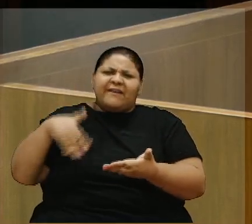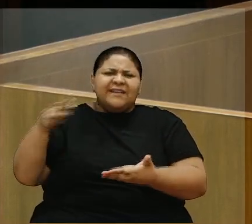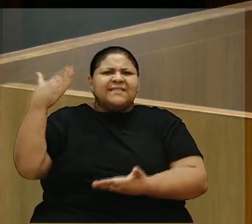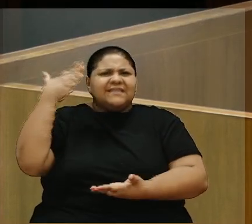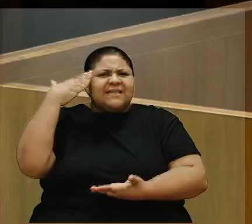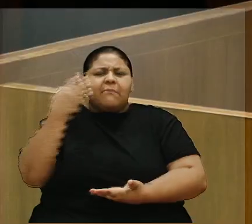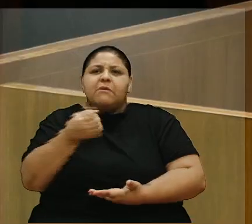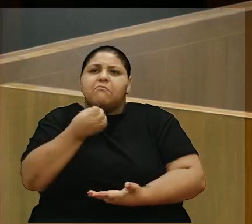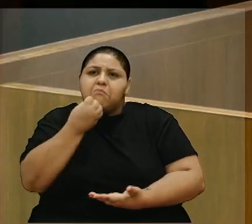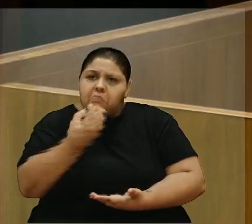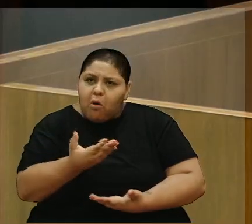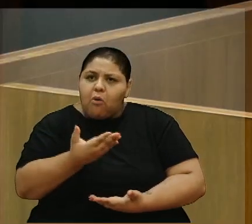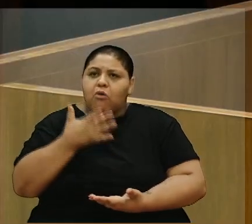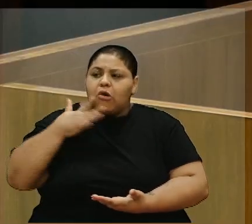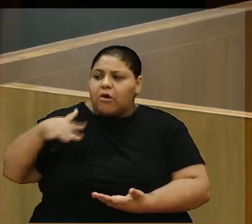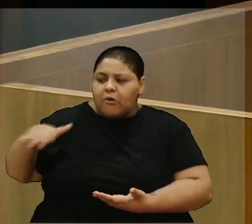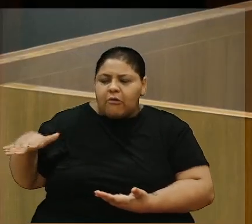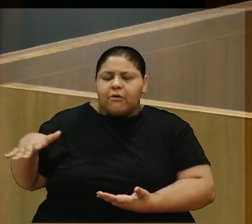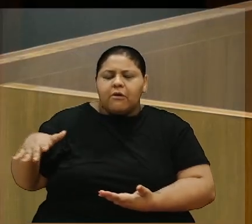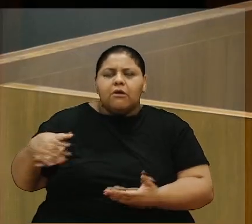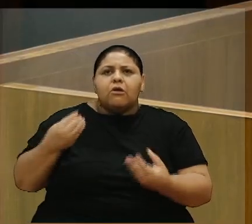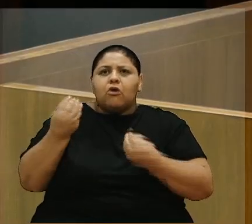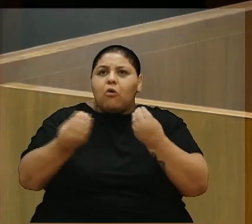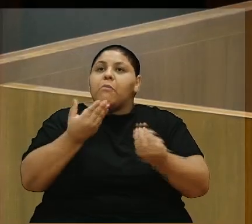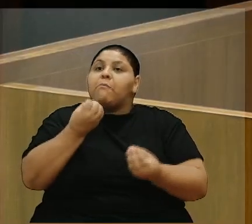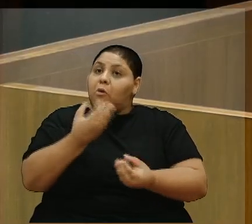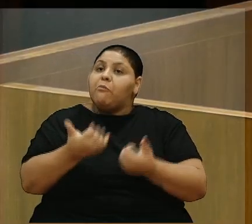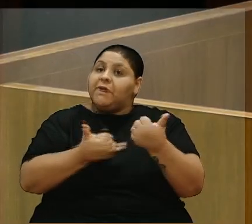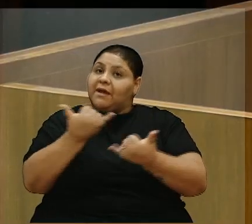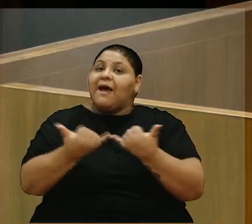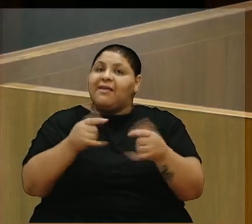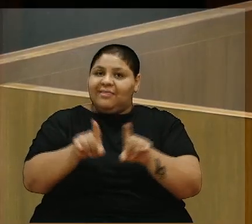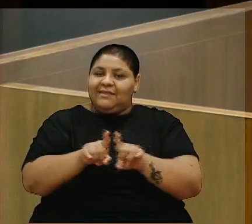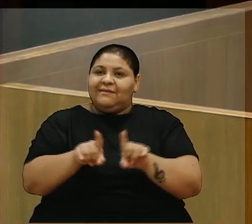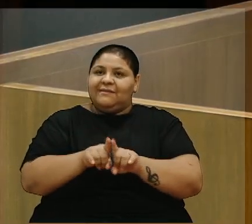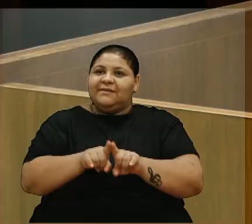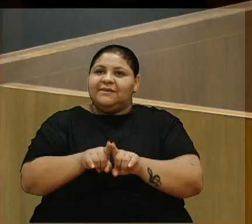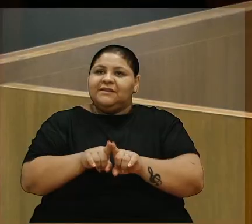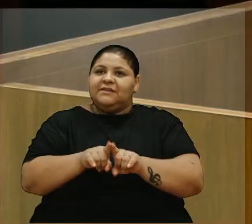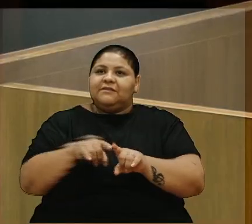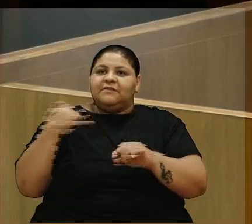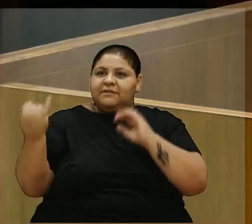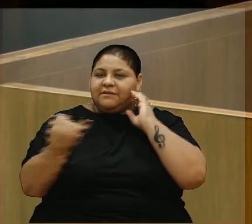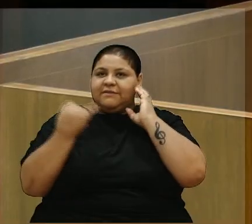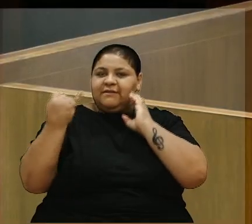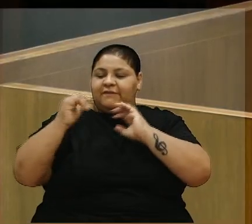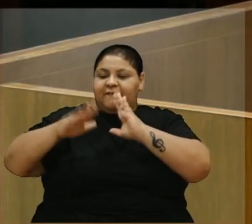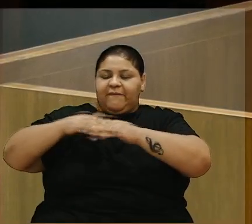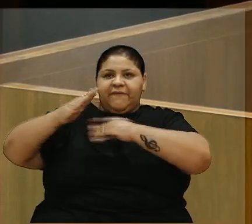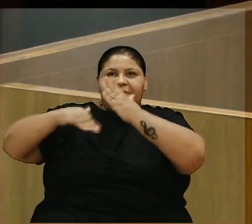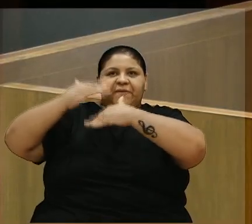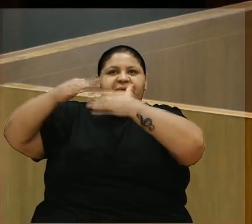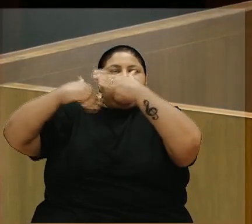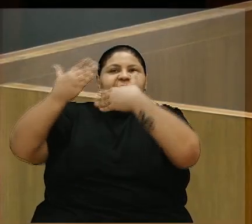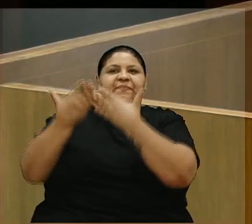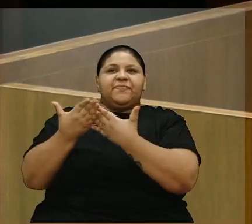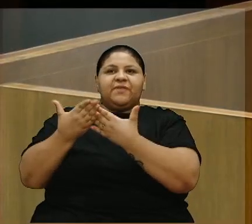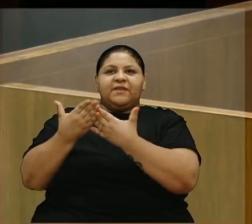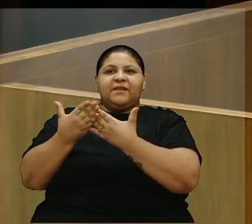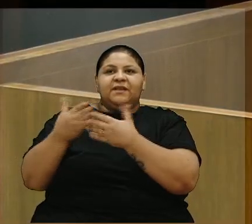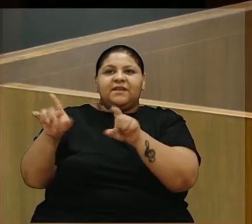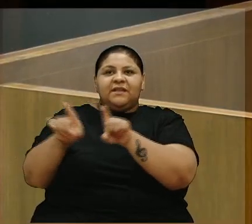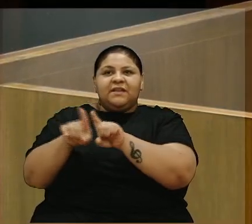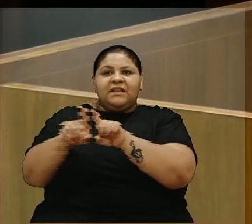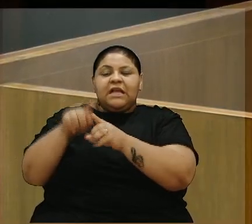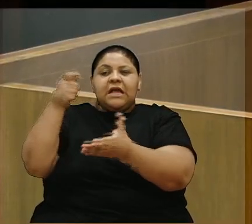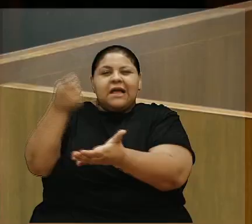bom ser criança e quanto é bom brincar. Né? E quanto é importante para o desenvolvimento da criança e quanto a gente